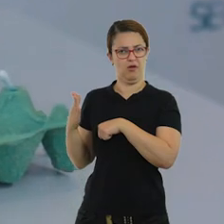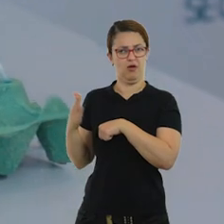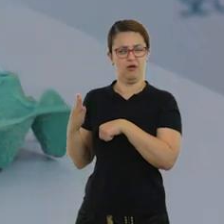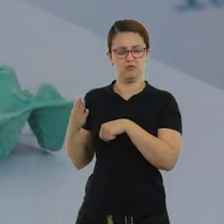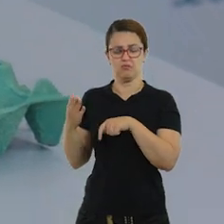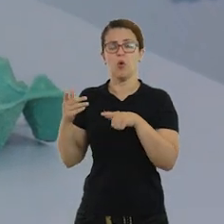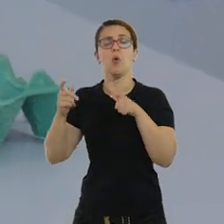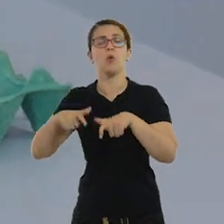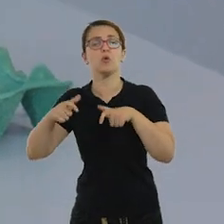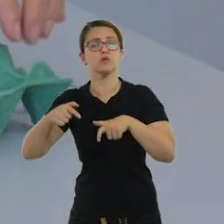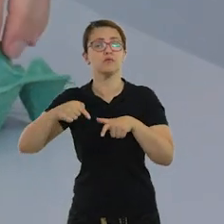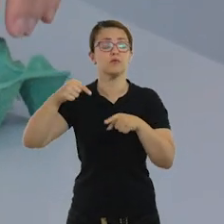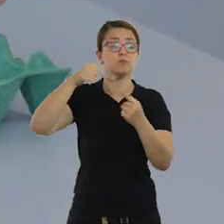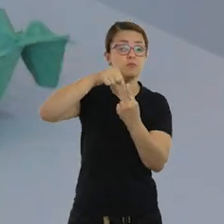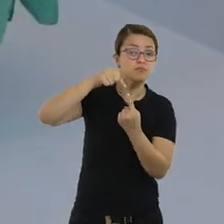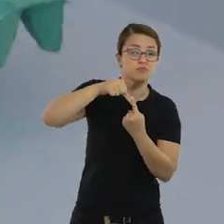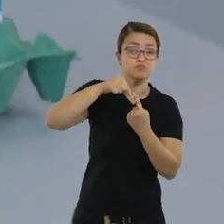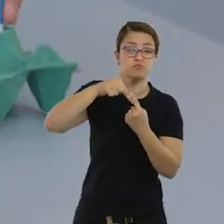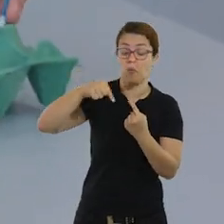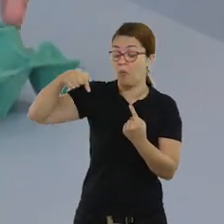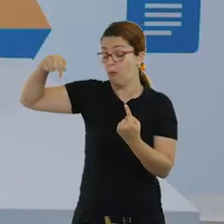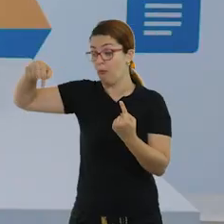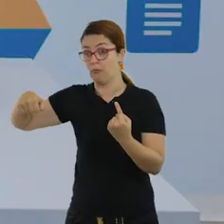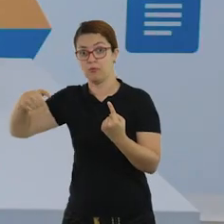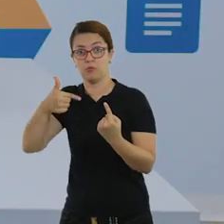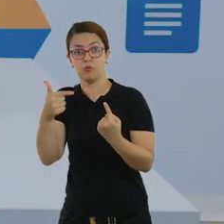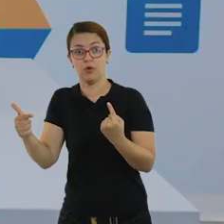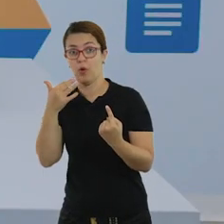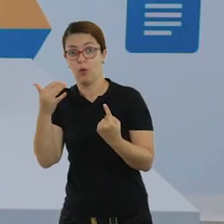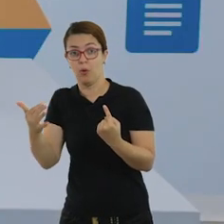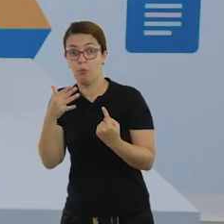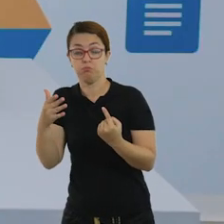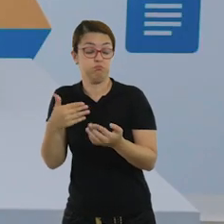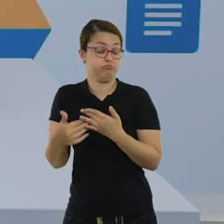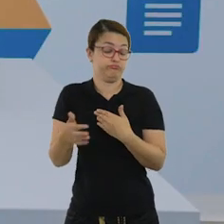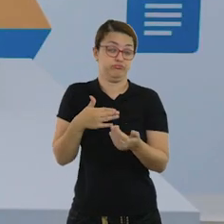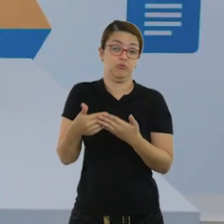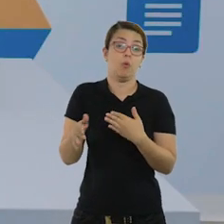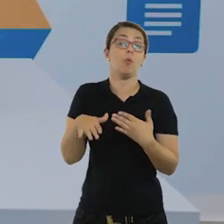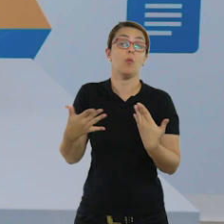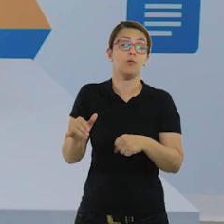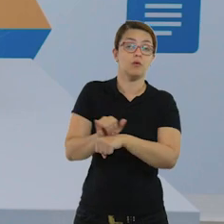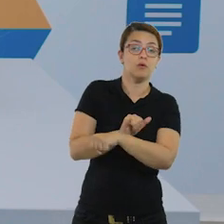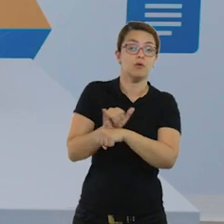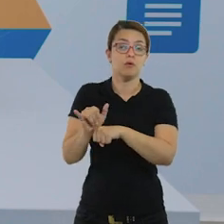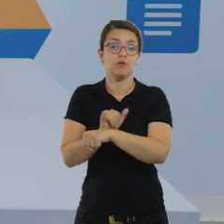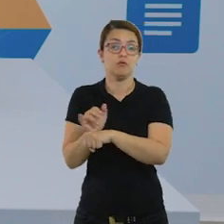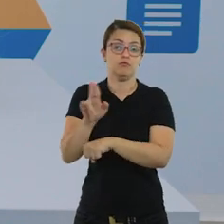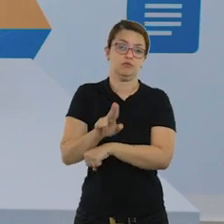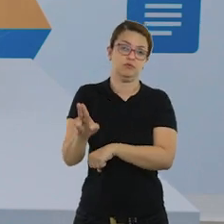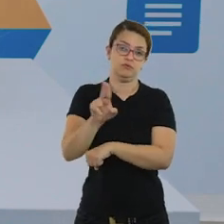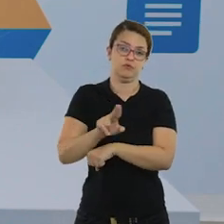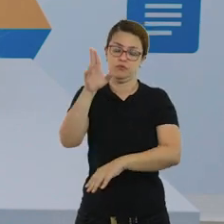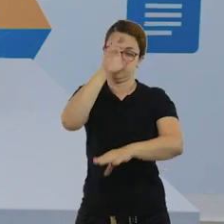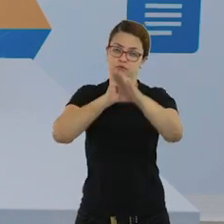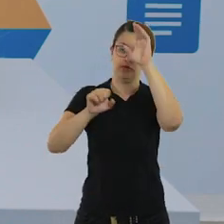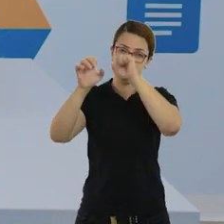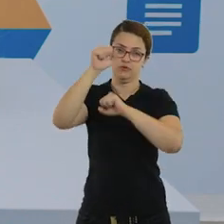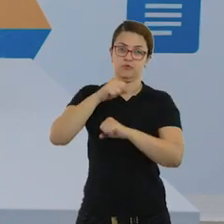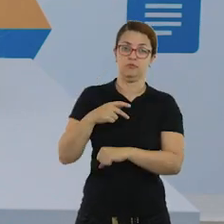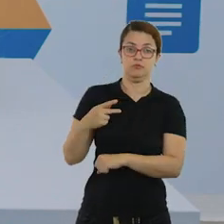não tem nenhum pintado, ou ele não vai colocar em nenhum. E você vai perceber qual a estratégia seu filho vai utilizar, o aprendizado